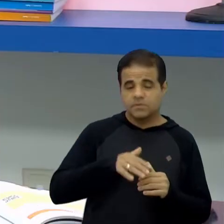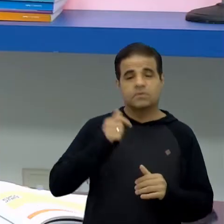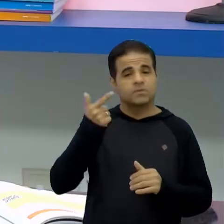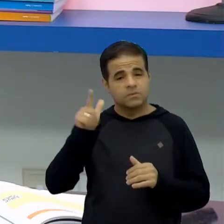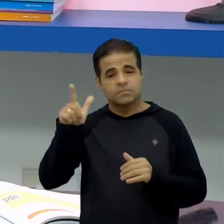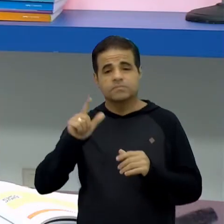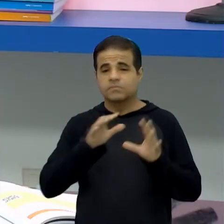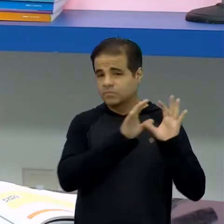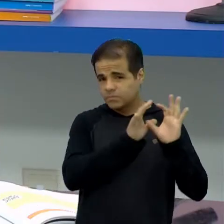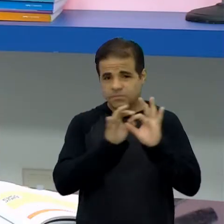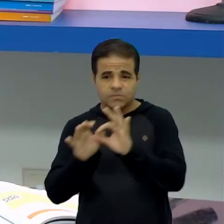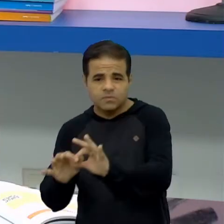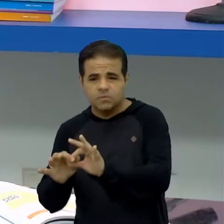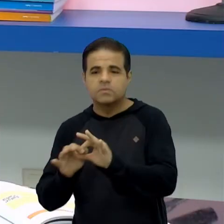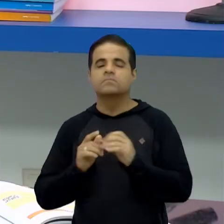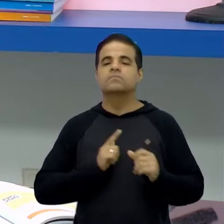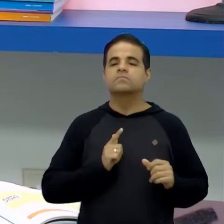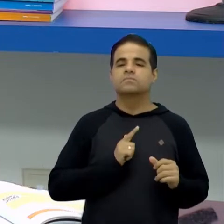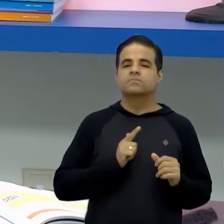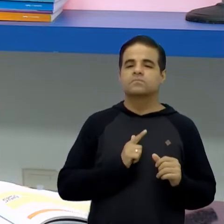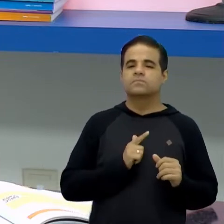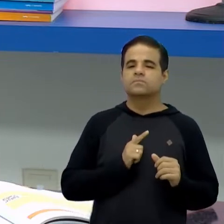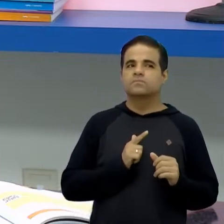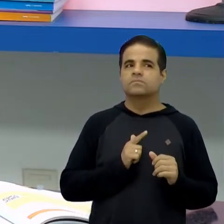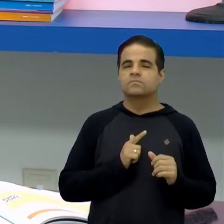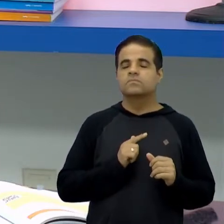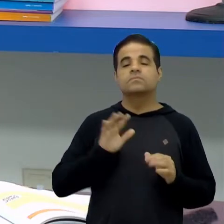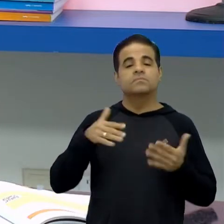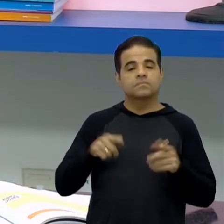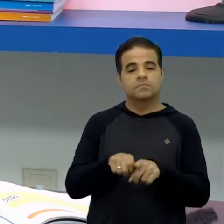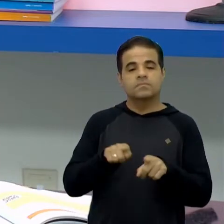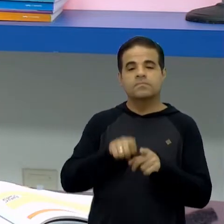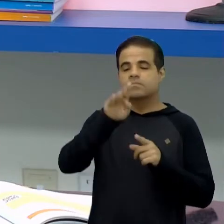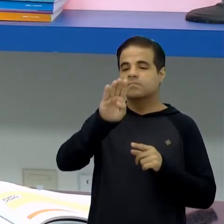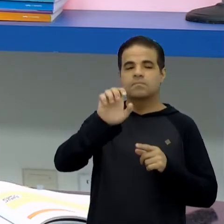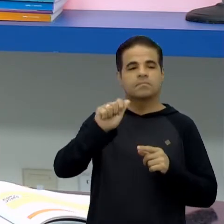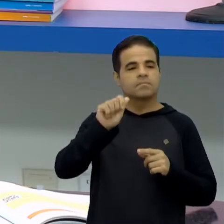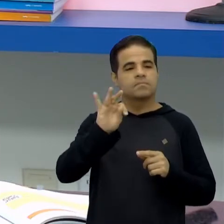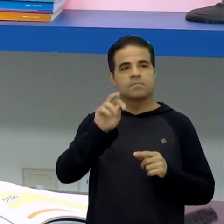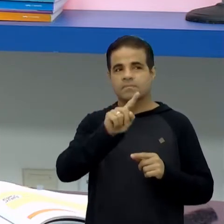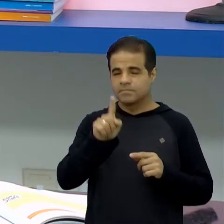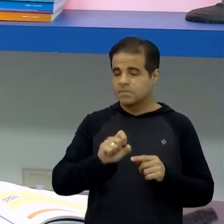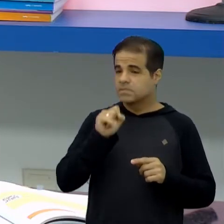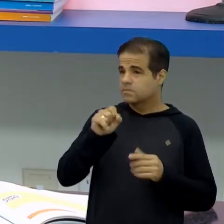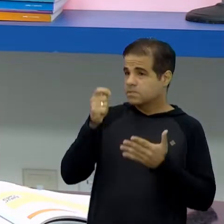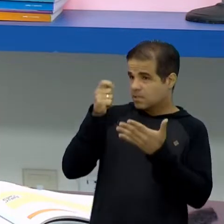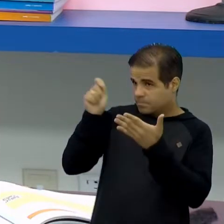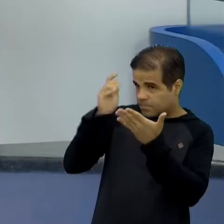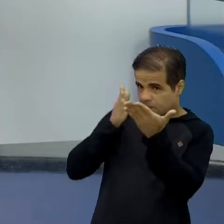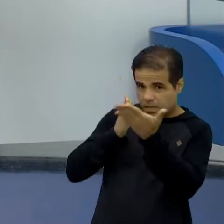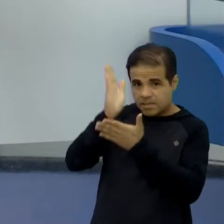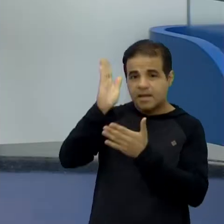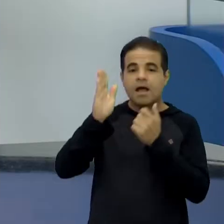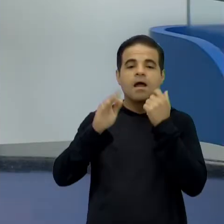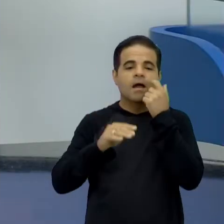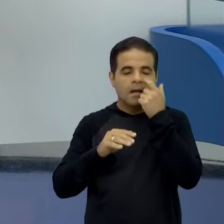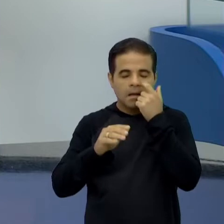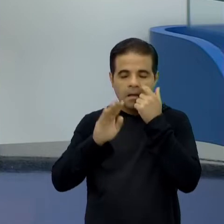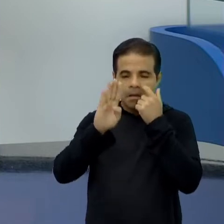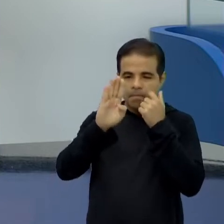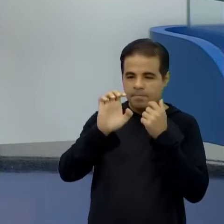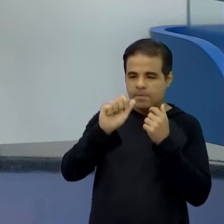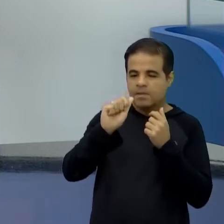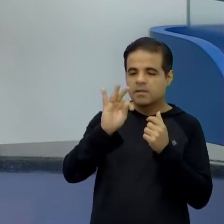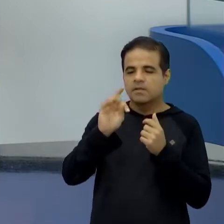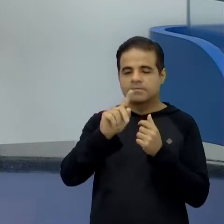outra contextualização. Se consegue, vamos lá. Não é? E a Beatriz Ferreira? Vai, se você acertar esse... Beatriz Ferreira, eu